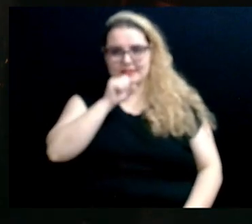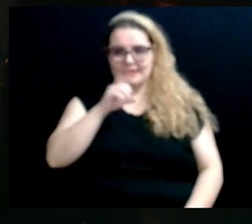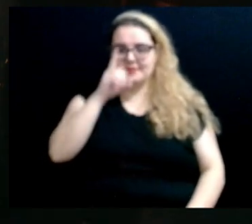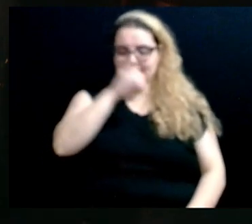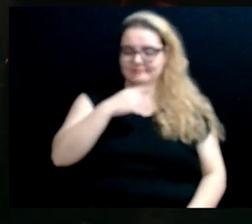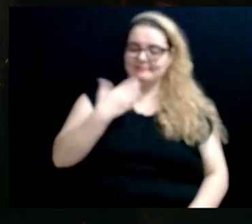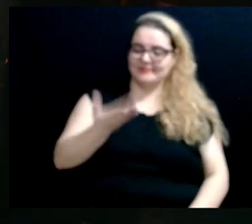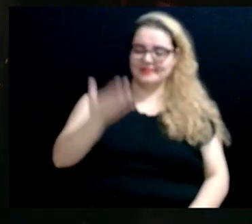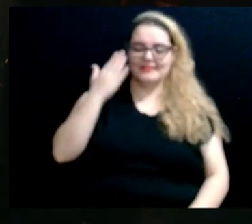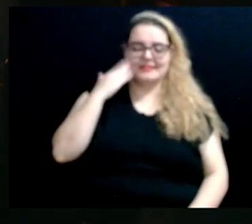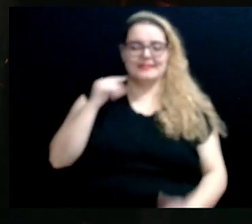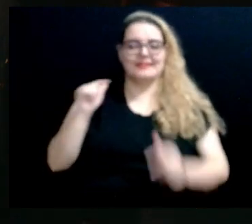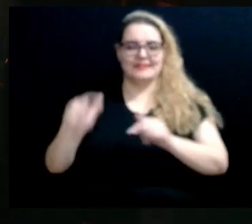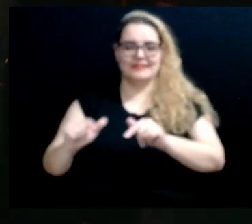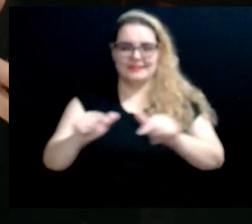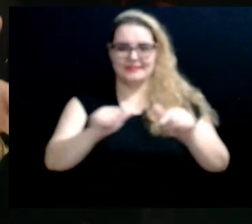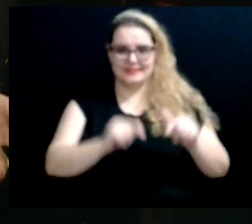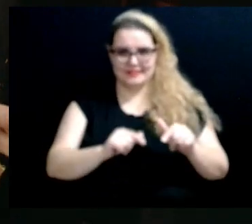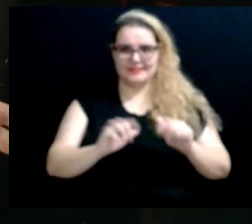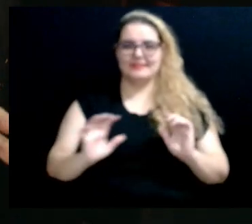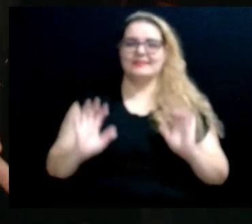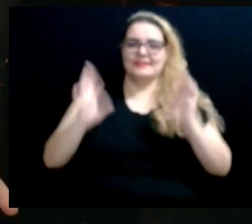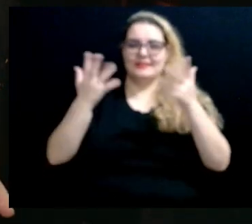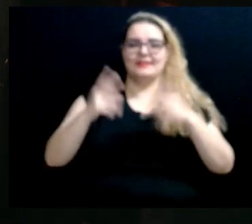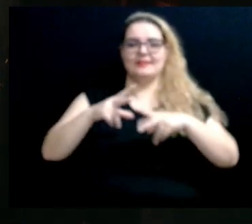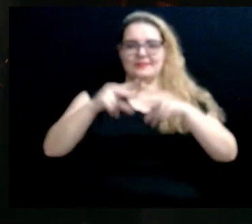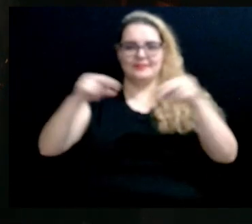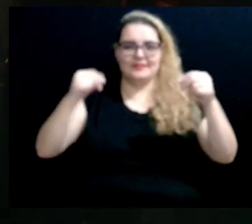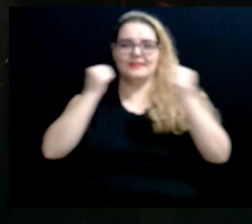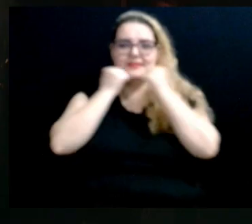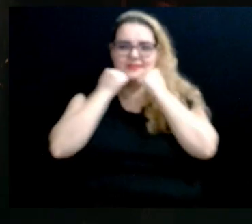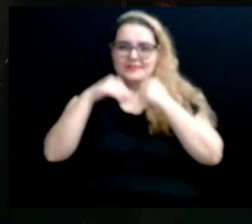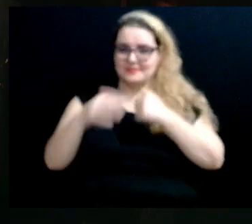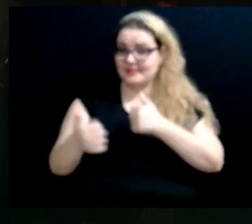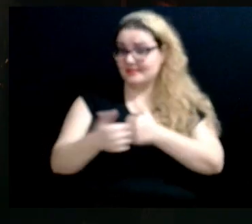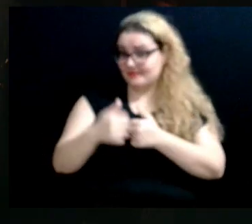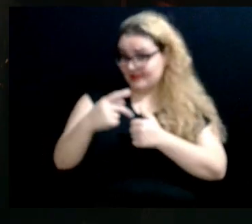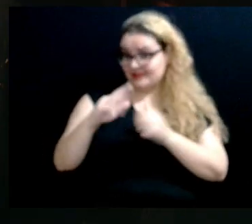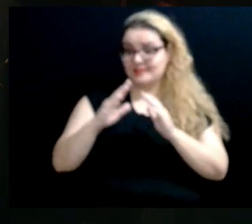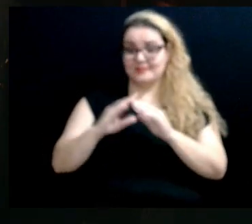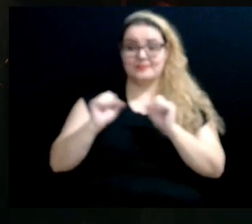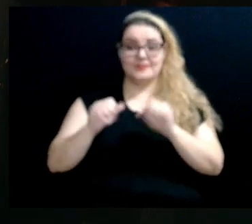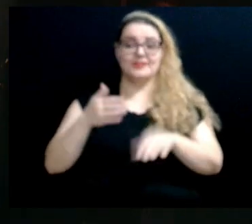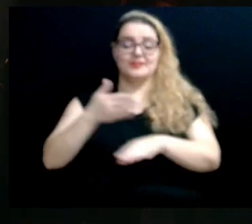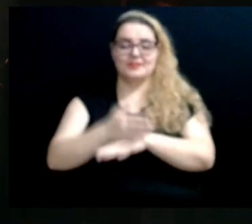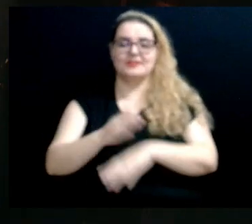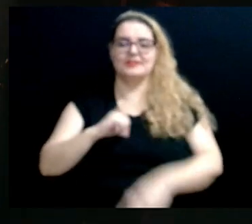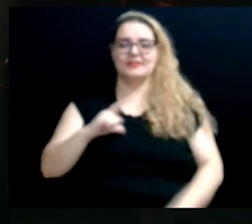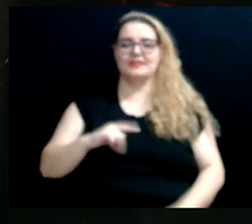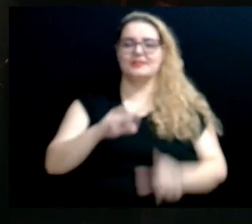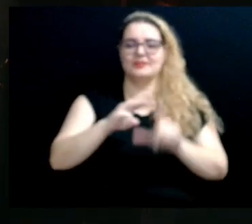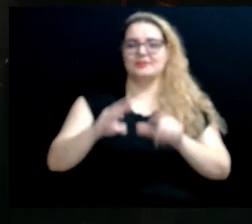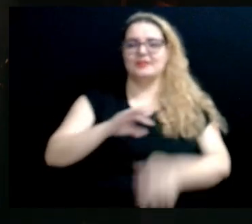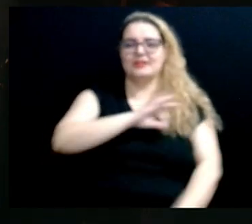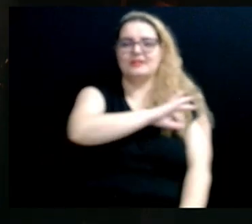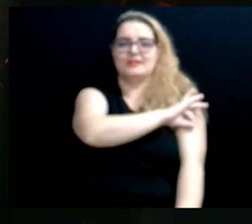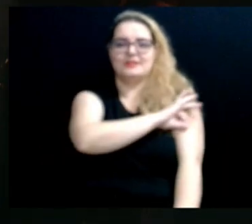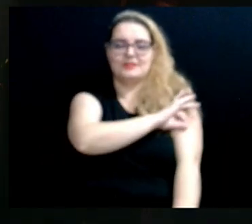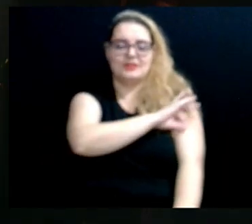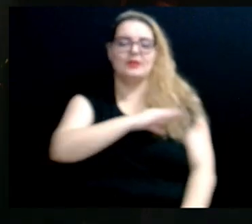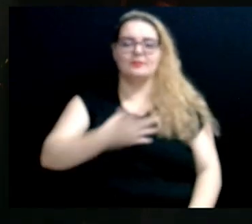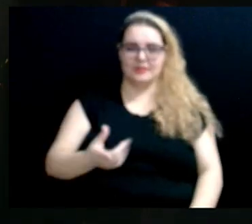onde vai ter a festa junina, que de repente é mais próxima da sua casa, pode acessar lá, tem o site da prefeitura e aí tem